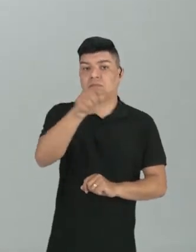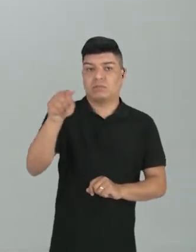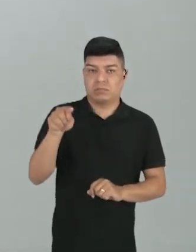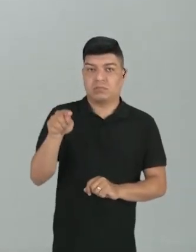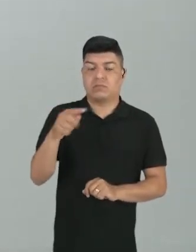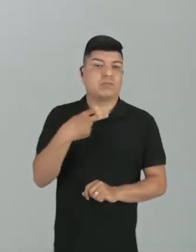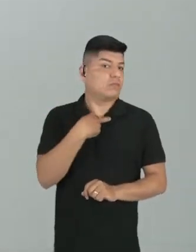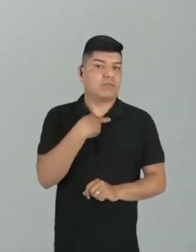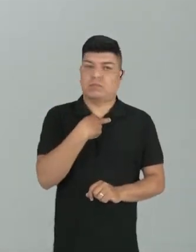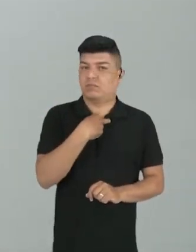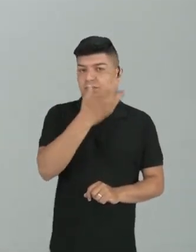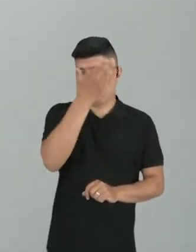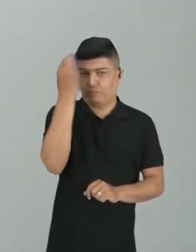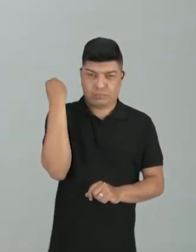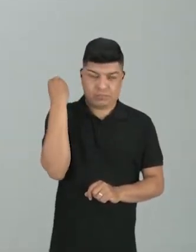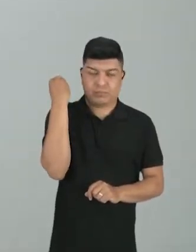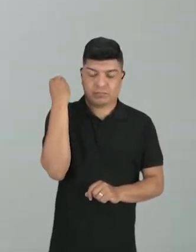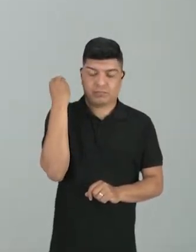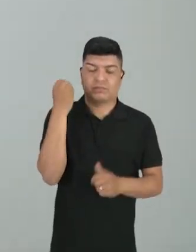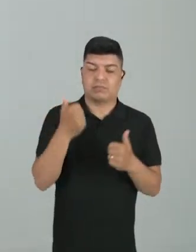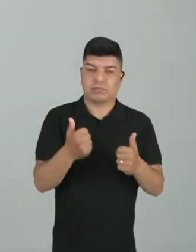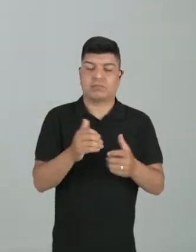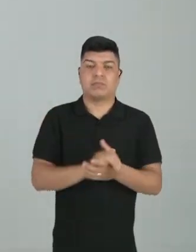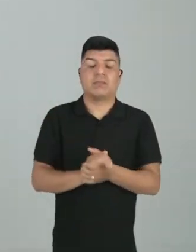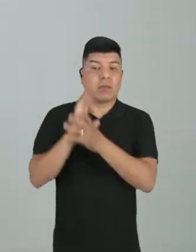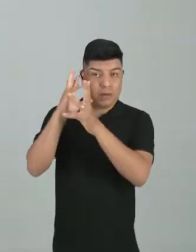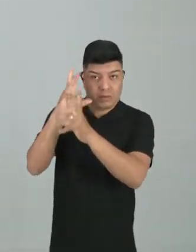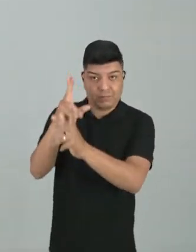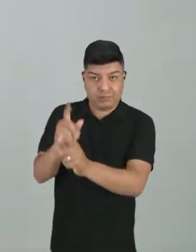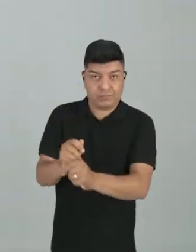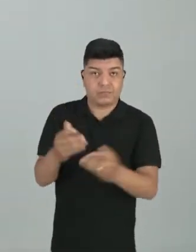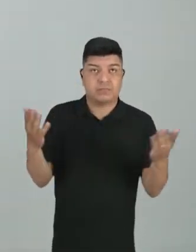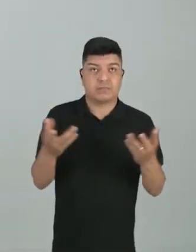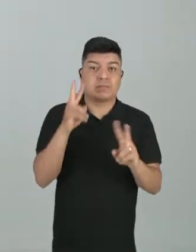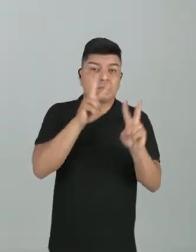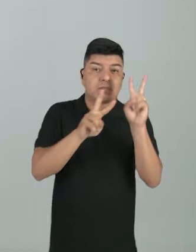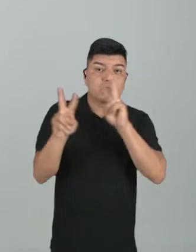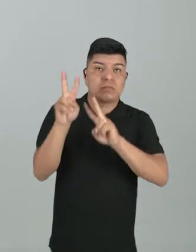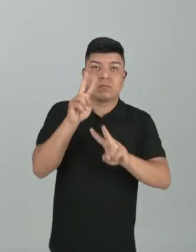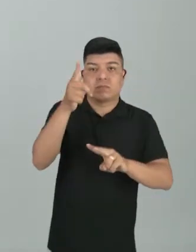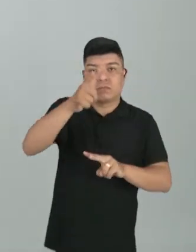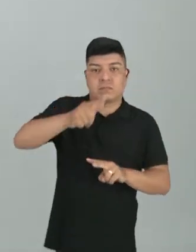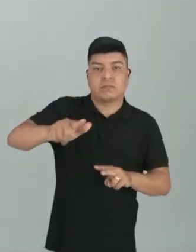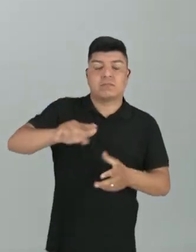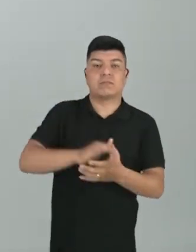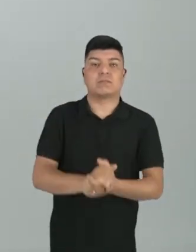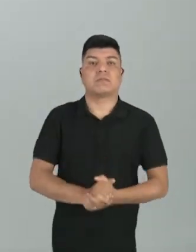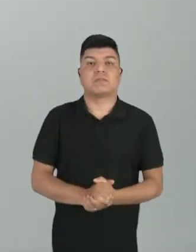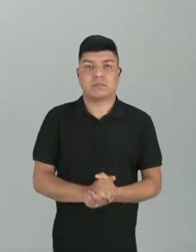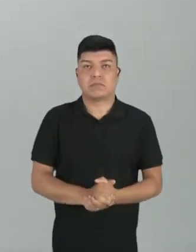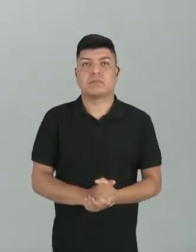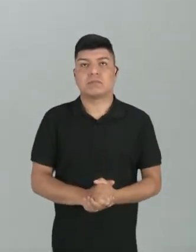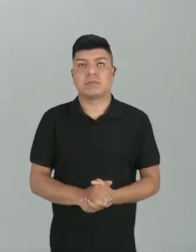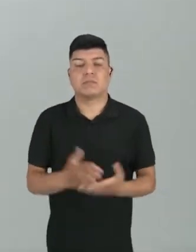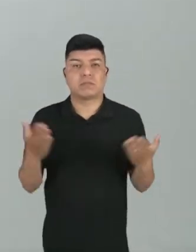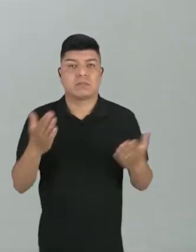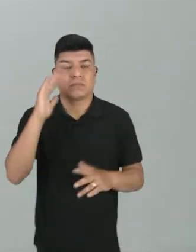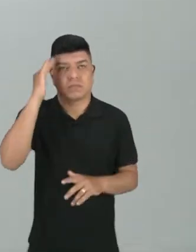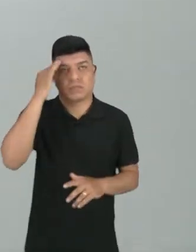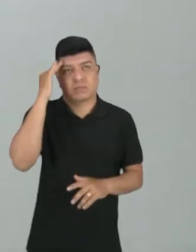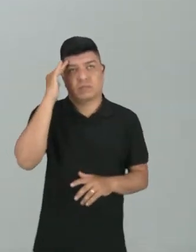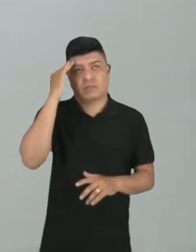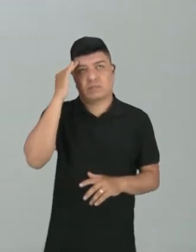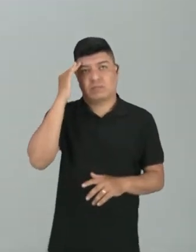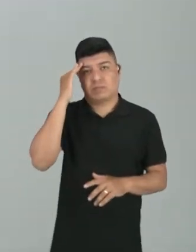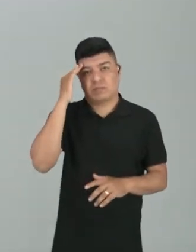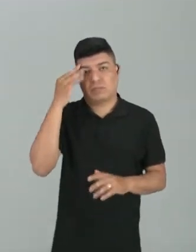você não pode esquecer. Então, retomando, vamos aqui visualizar novamente e vamos agora entender